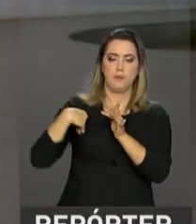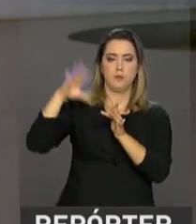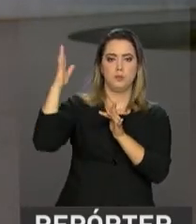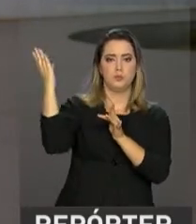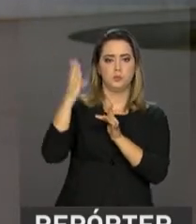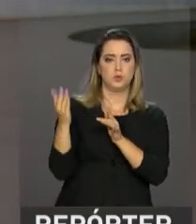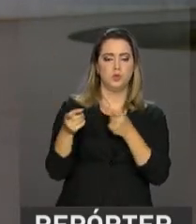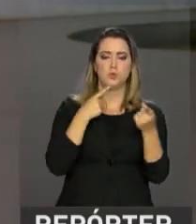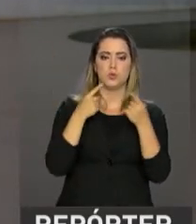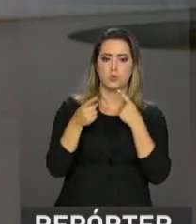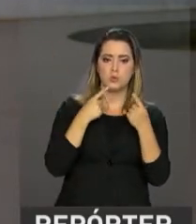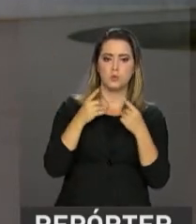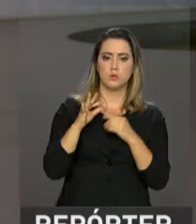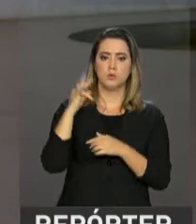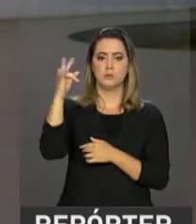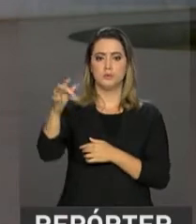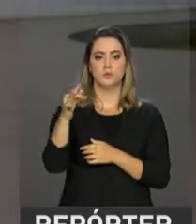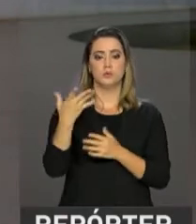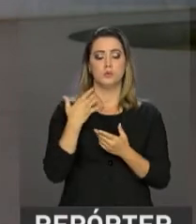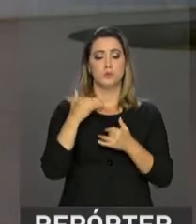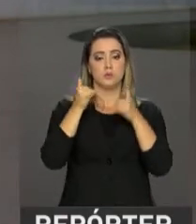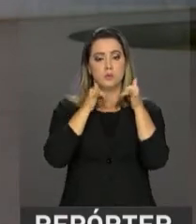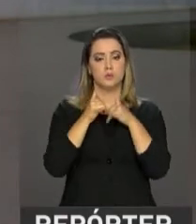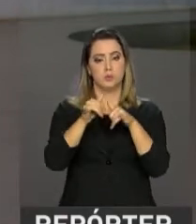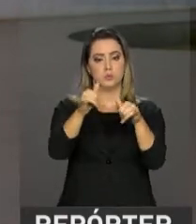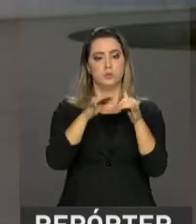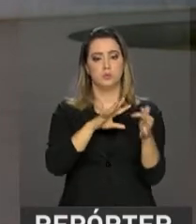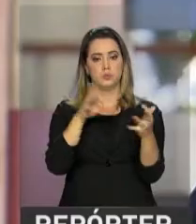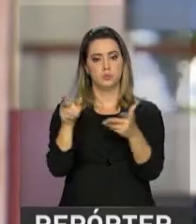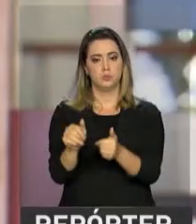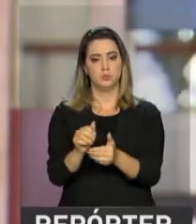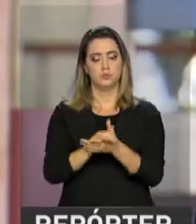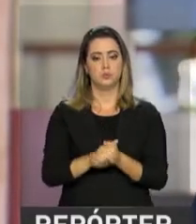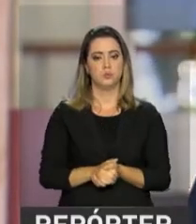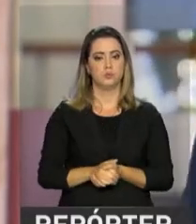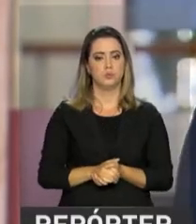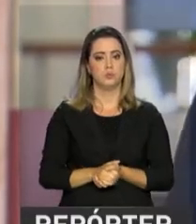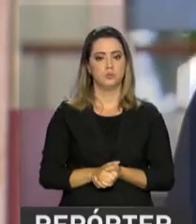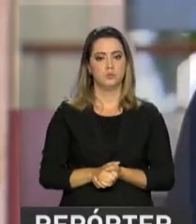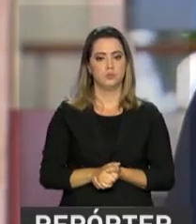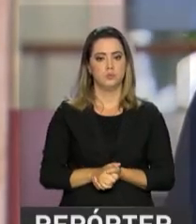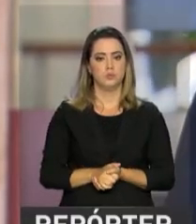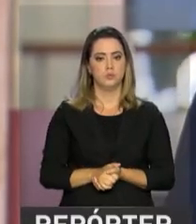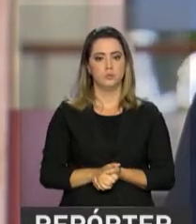nos debates sobre o futuro das matrizes energéticas no mundo. Nós hoje